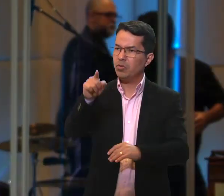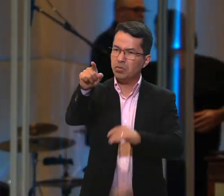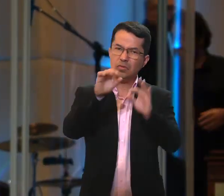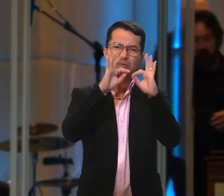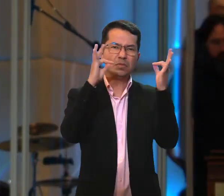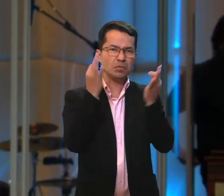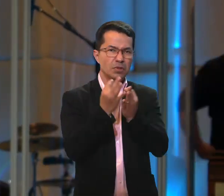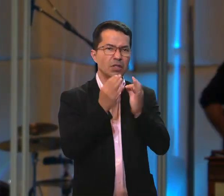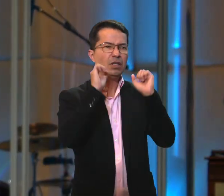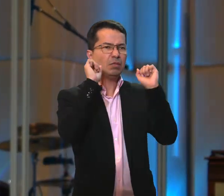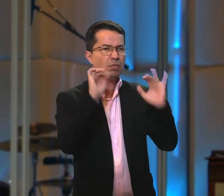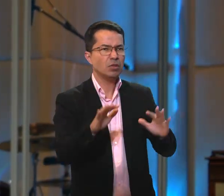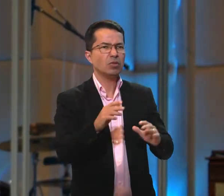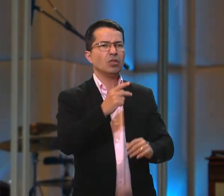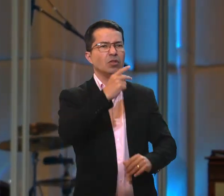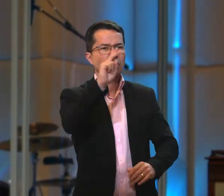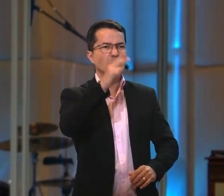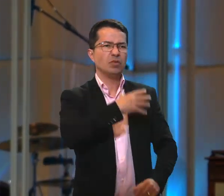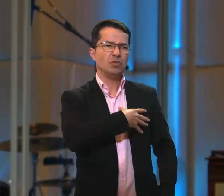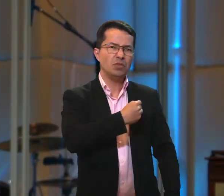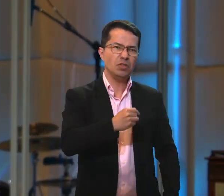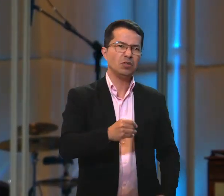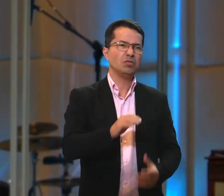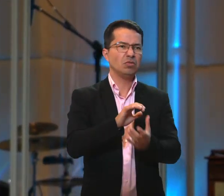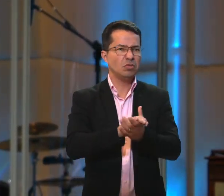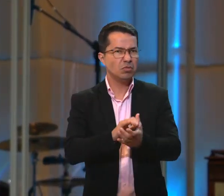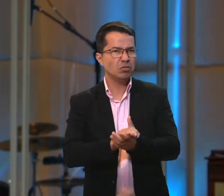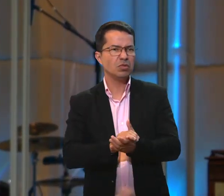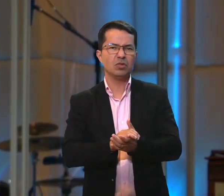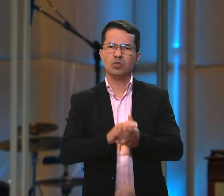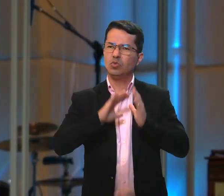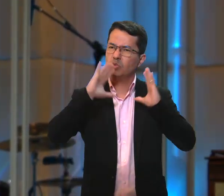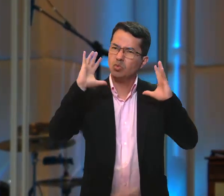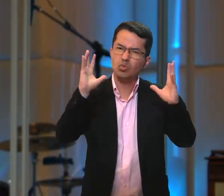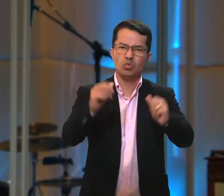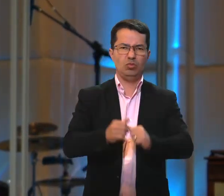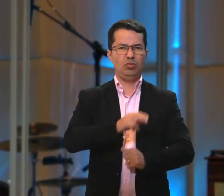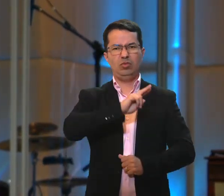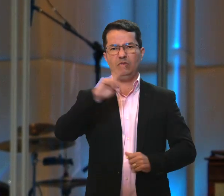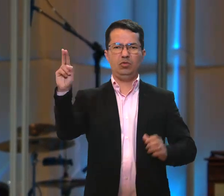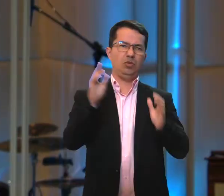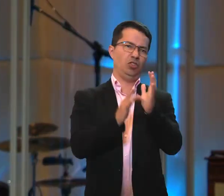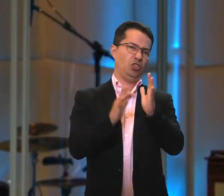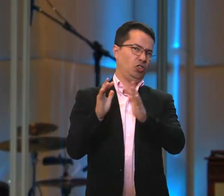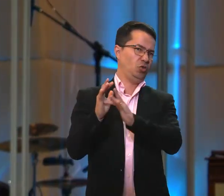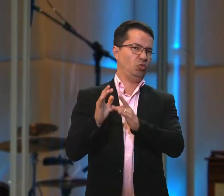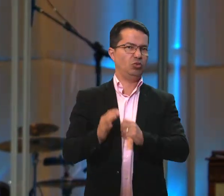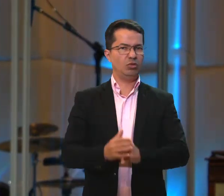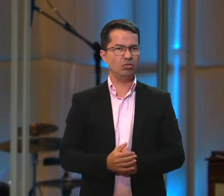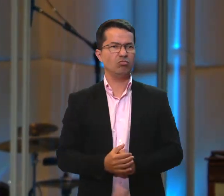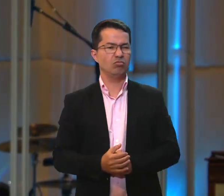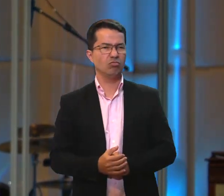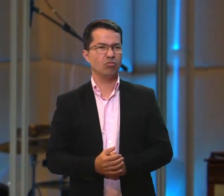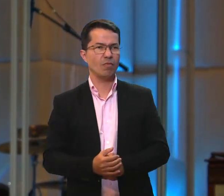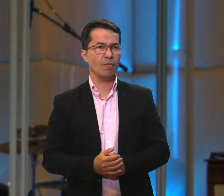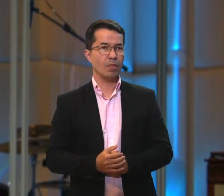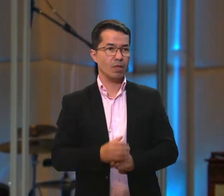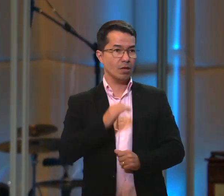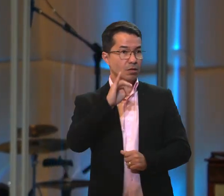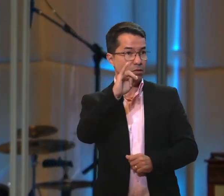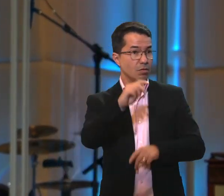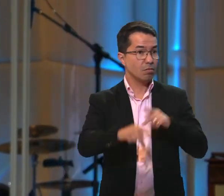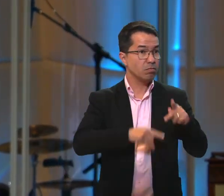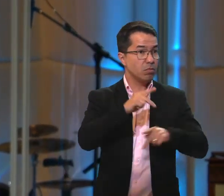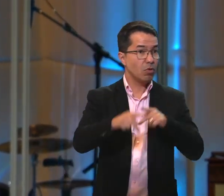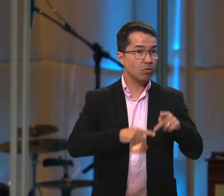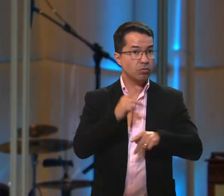de Jesus. Você pode chegar lá para tocar, eu já estou terminando. Se o meu povo que se chama pelo meu nome se humilhar, orar, buscar